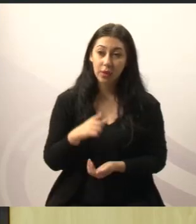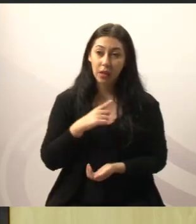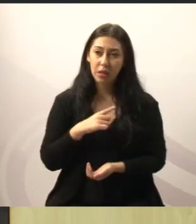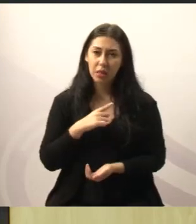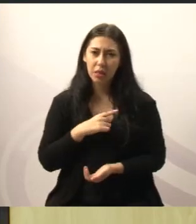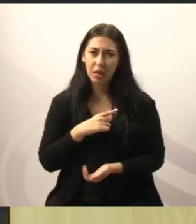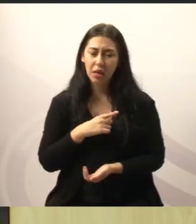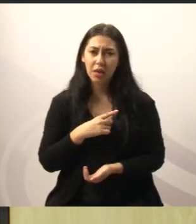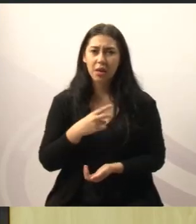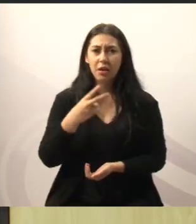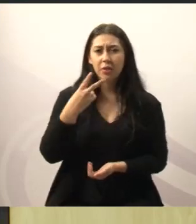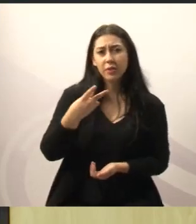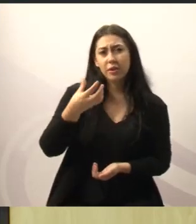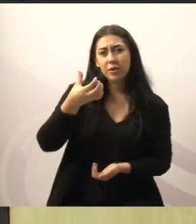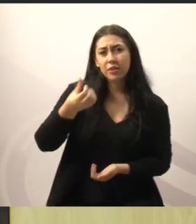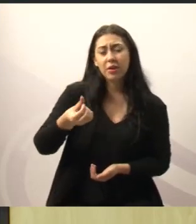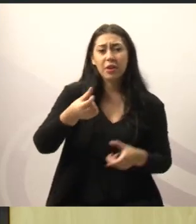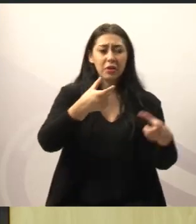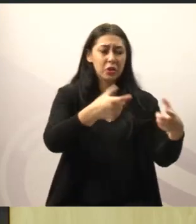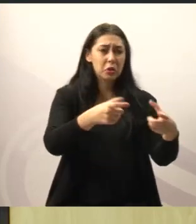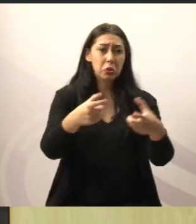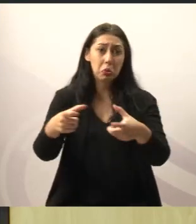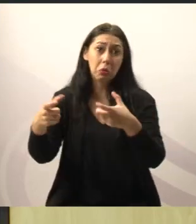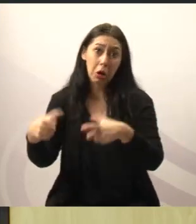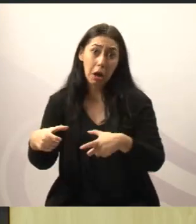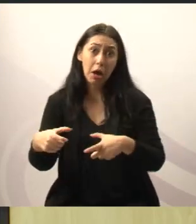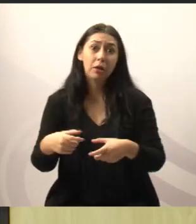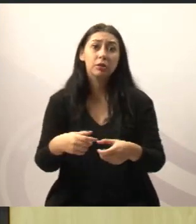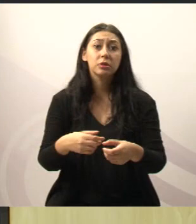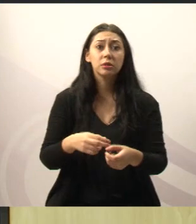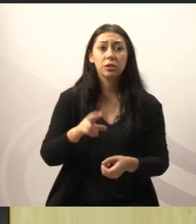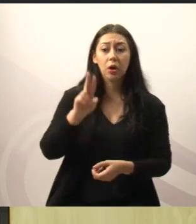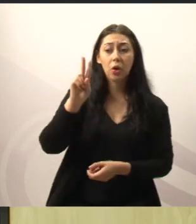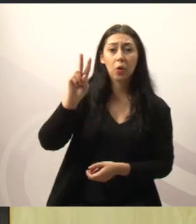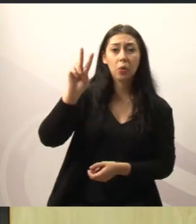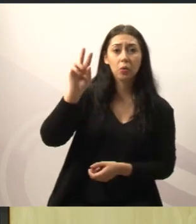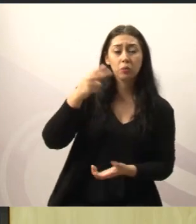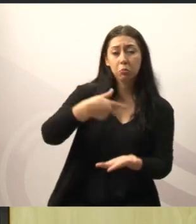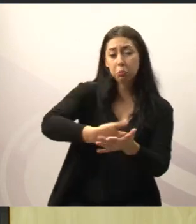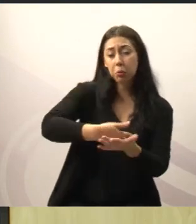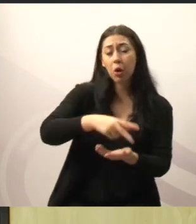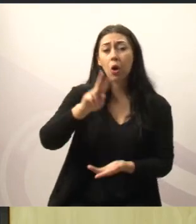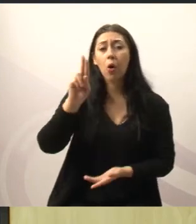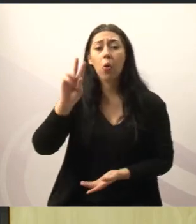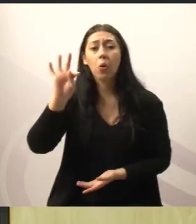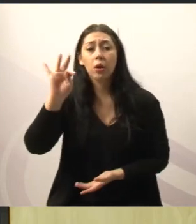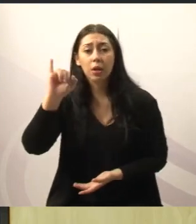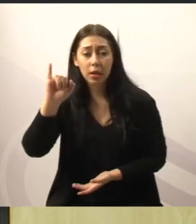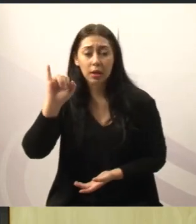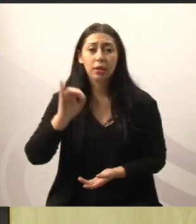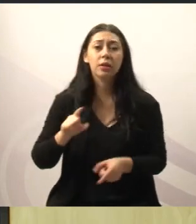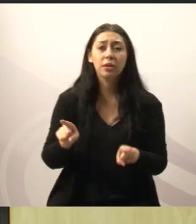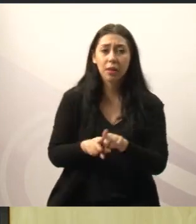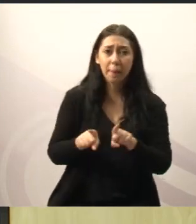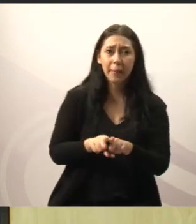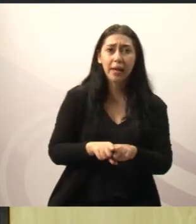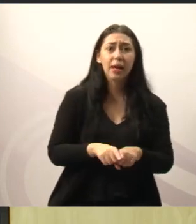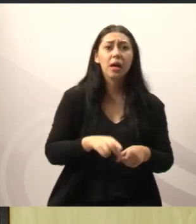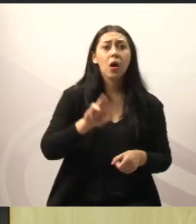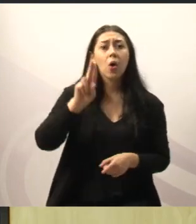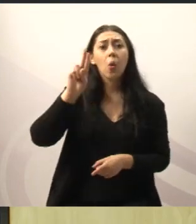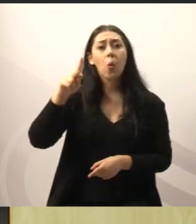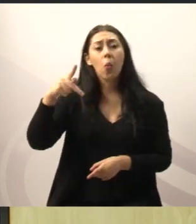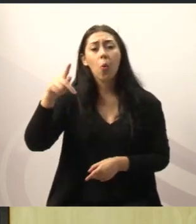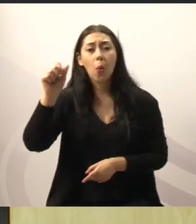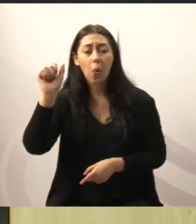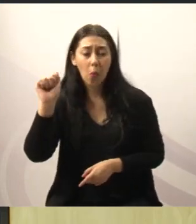atualmente 26 leitos de unidade de terapia intensiva, UTI, na rede pública de saúde e que a unidade de pronto atendimento, UPA,